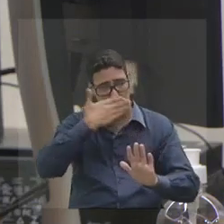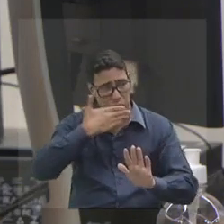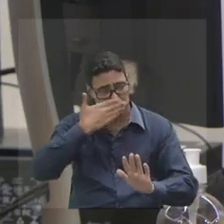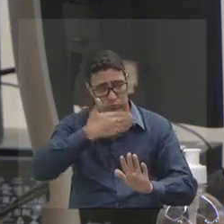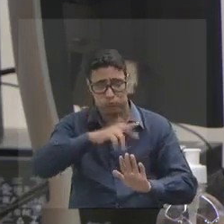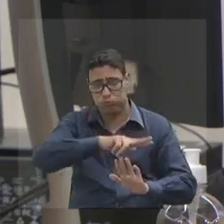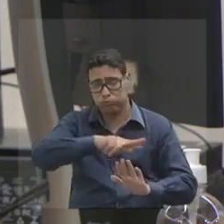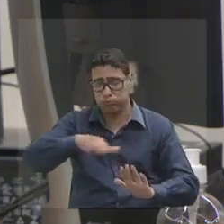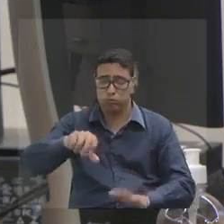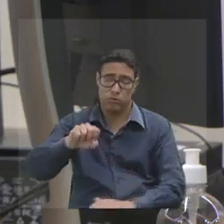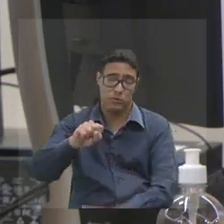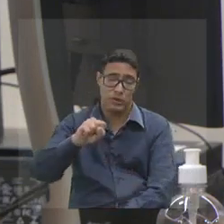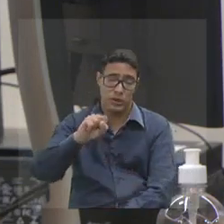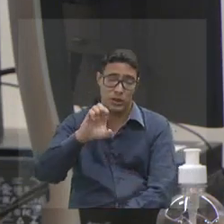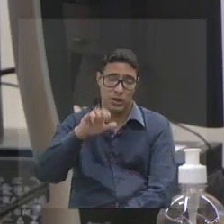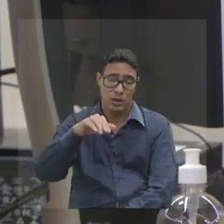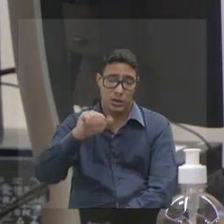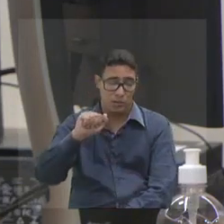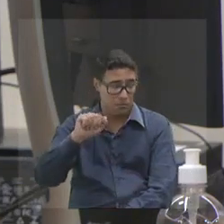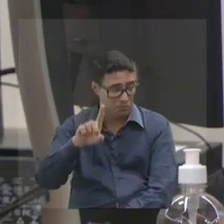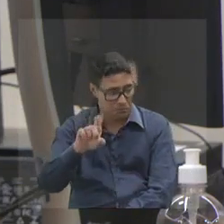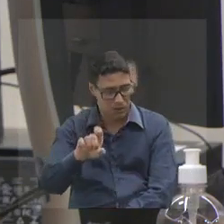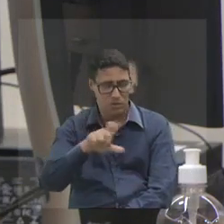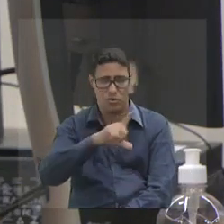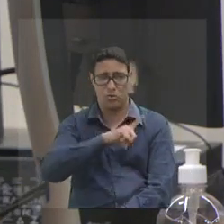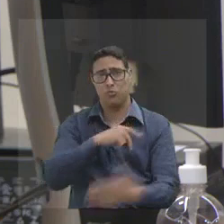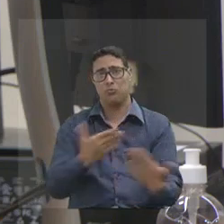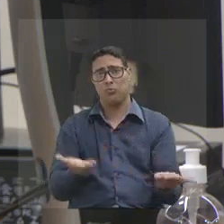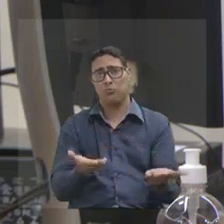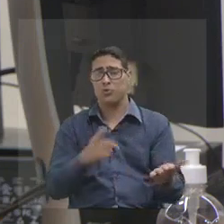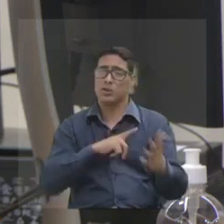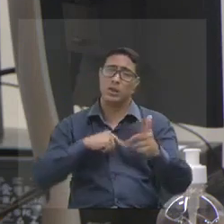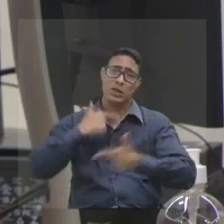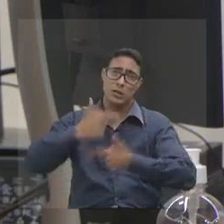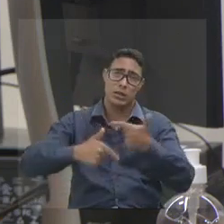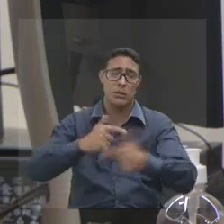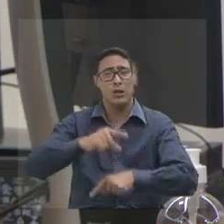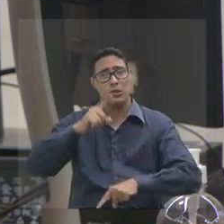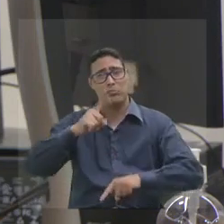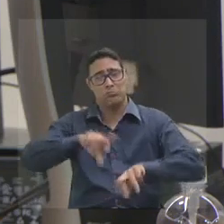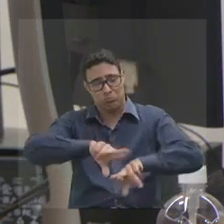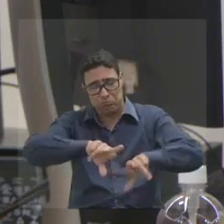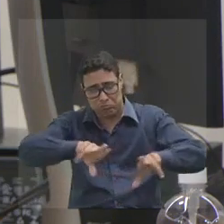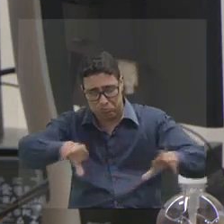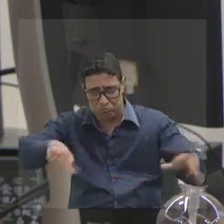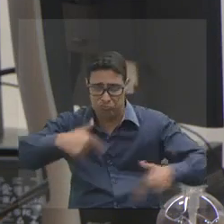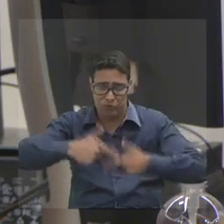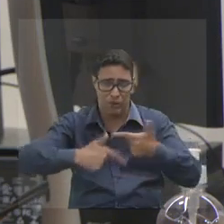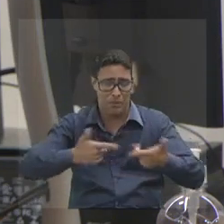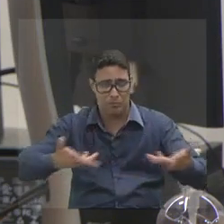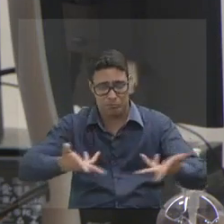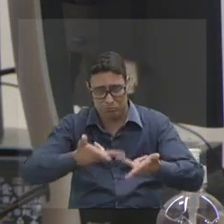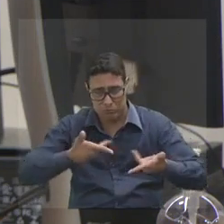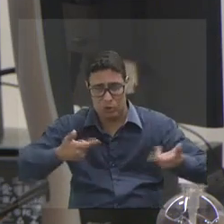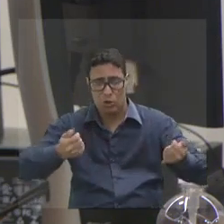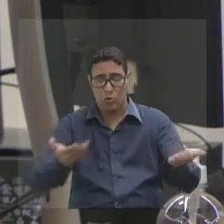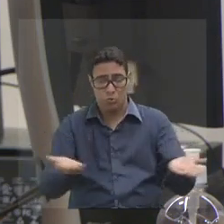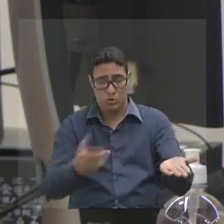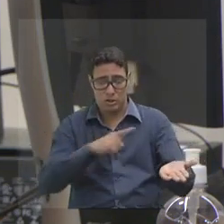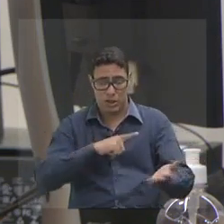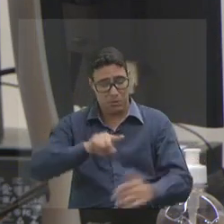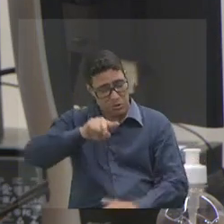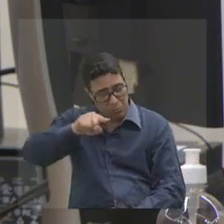a semana de tem coordenado com bastante eficiência nós temos mais de mil comunidades rurais